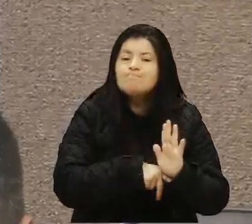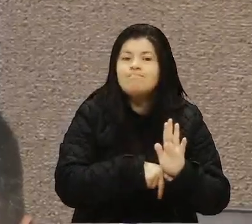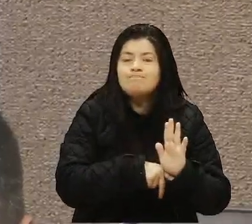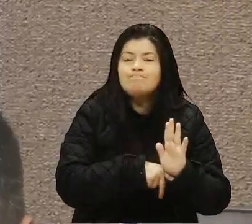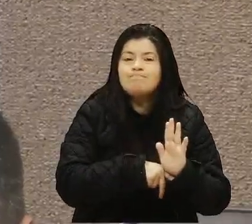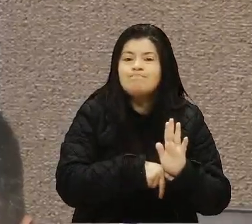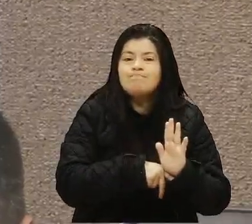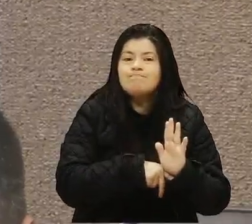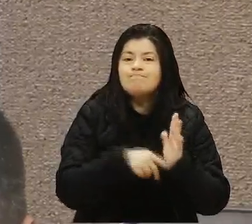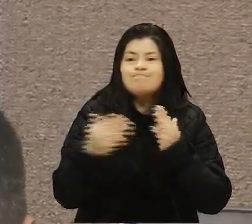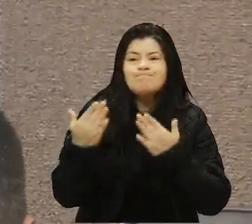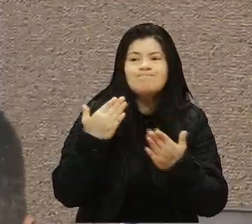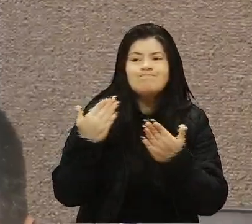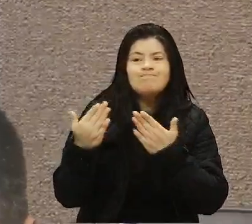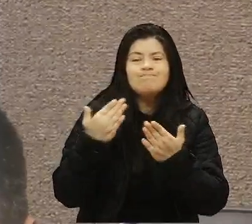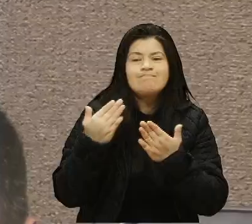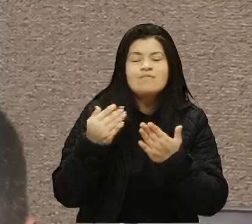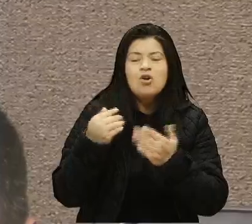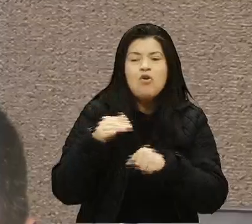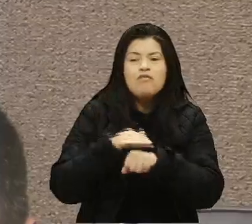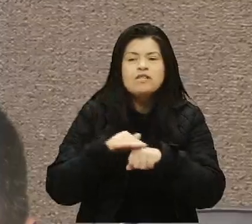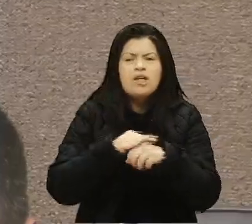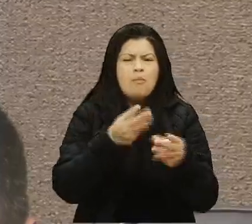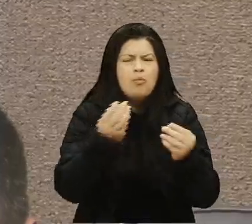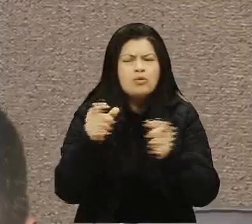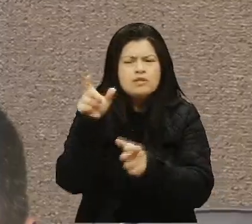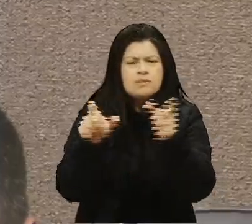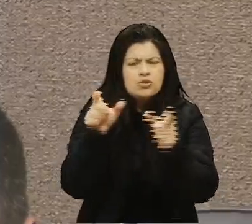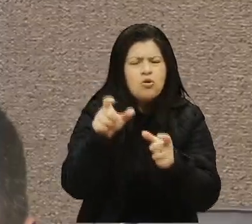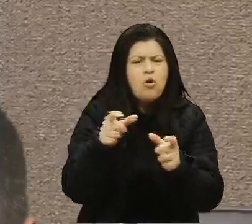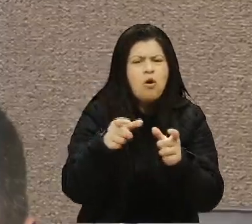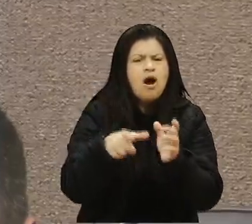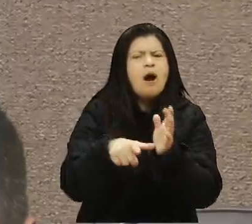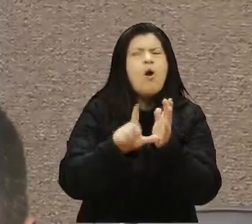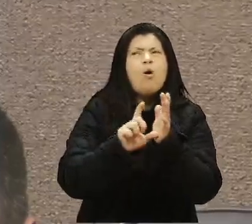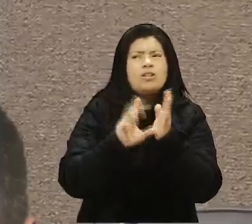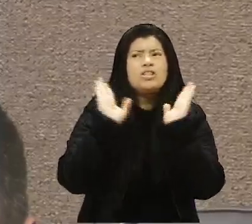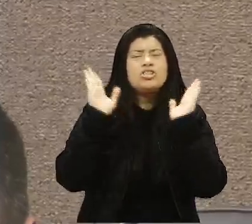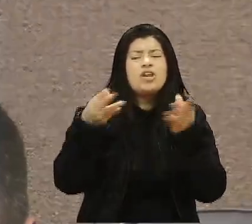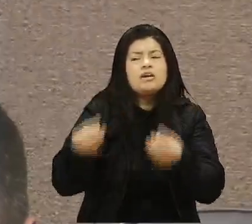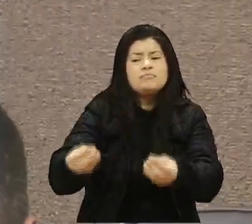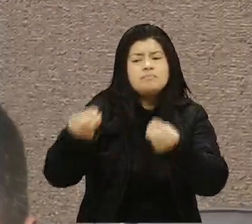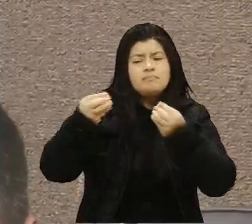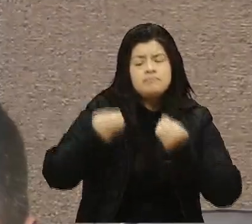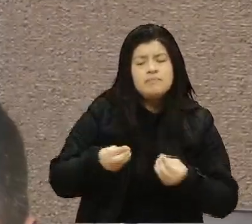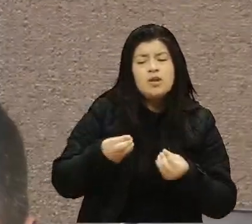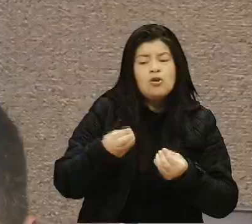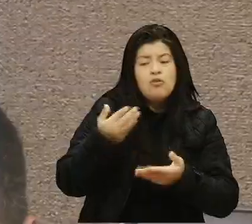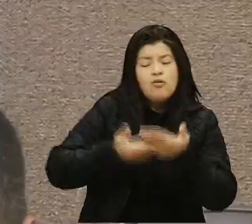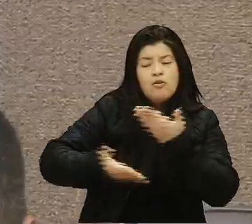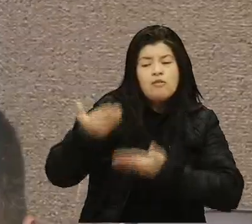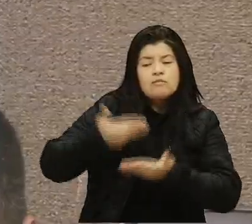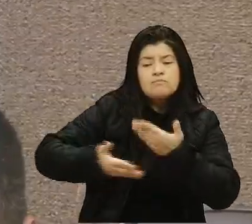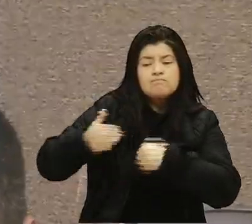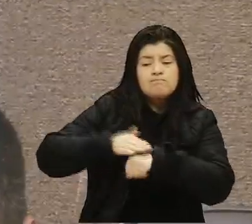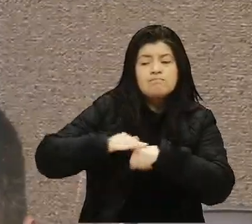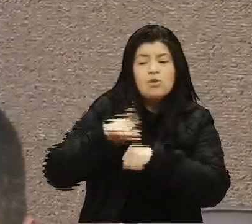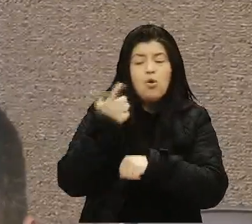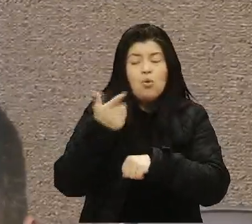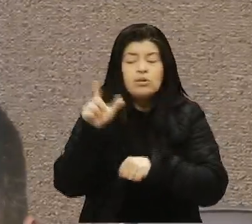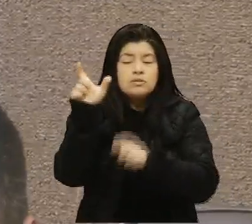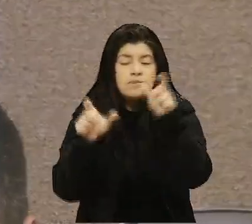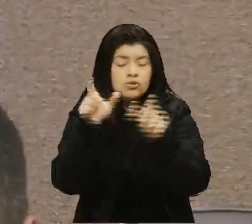gerado dúvidas. Eu tenho conversado com muita gente e desde ontem, quando a gente recebeu a pauta, conversei com algumas pessoas